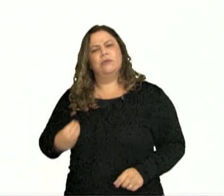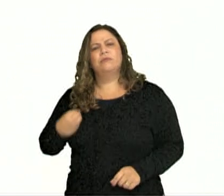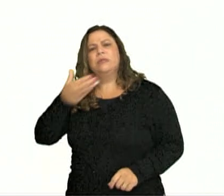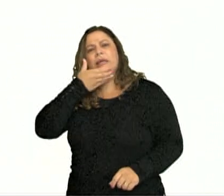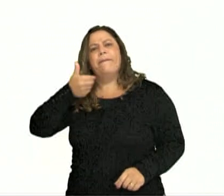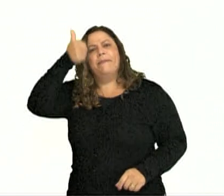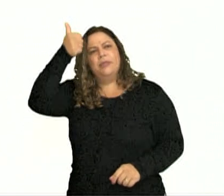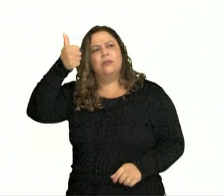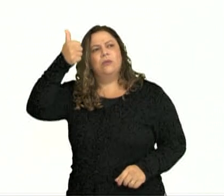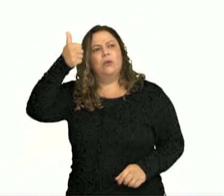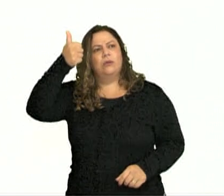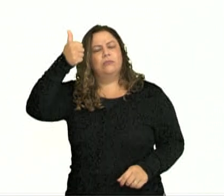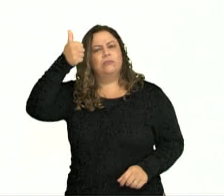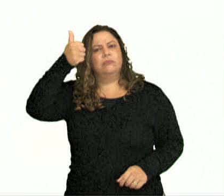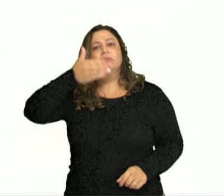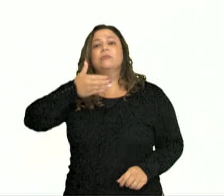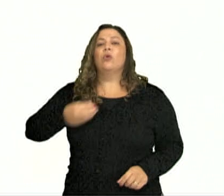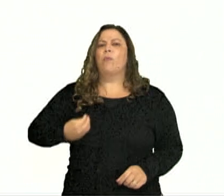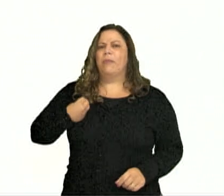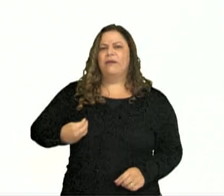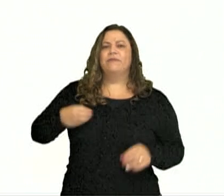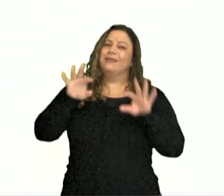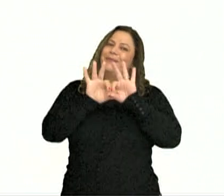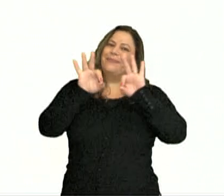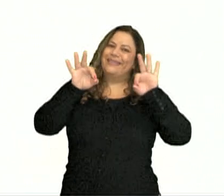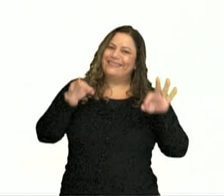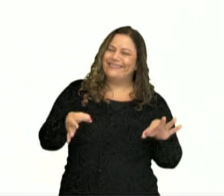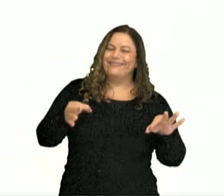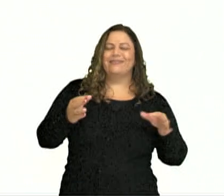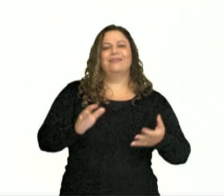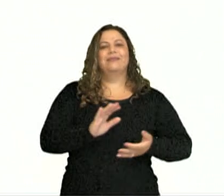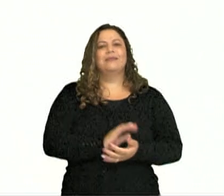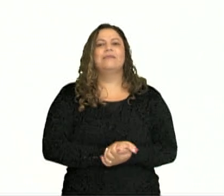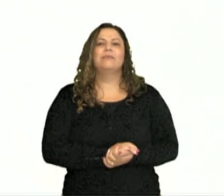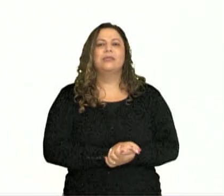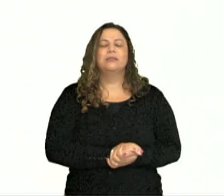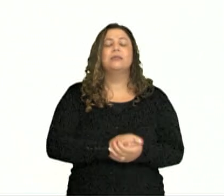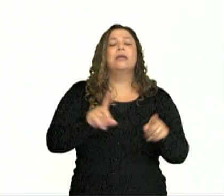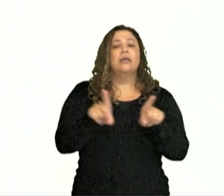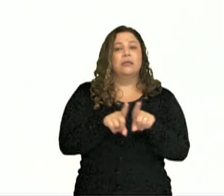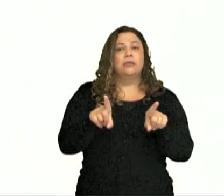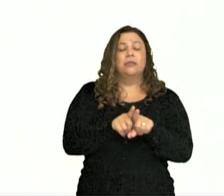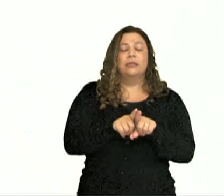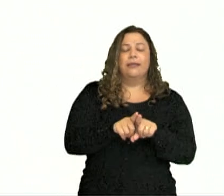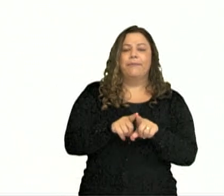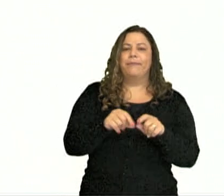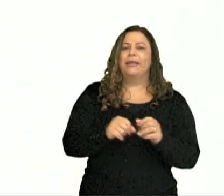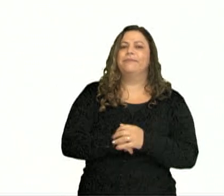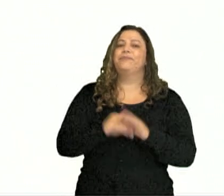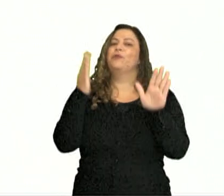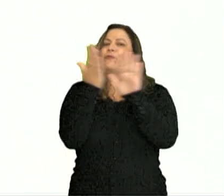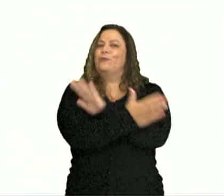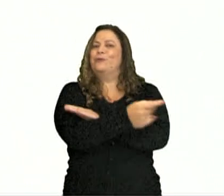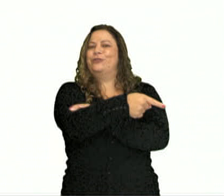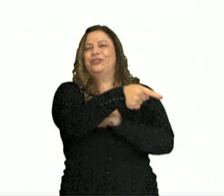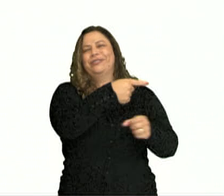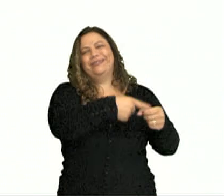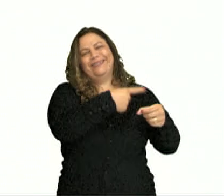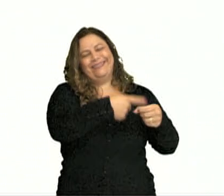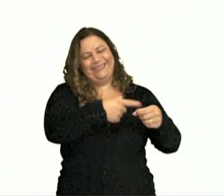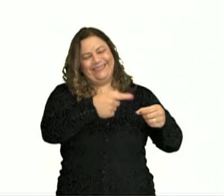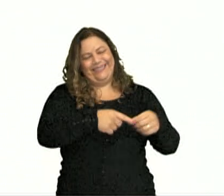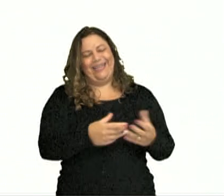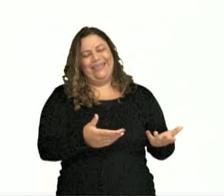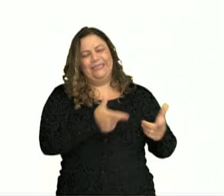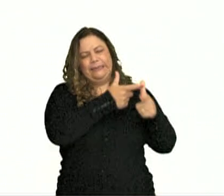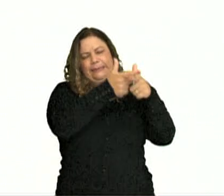uma vida mais simples e, além disso, escapar do caos urbano. Falamos